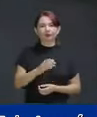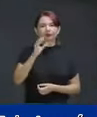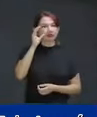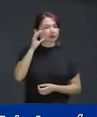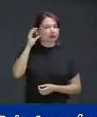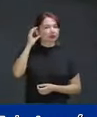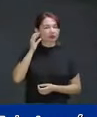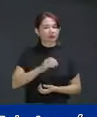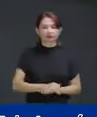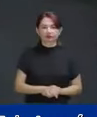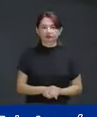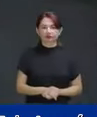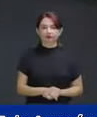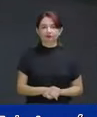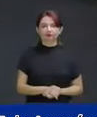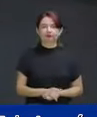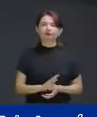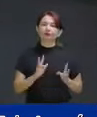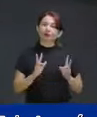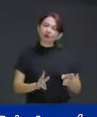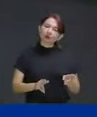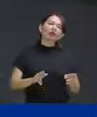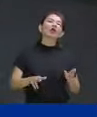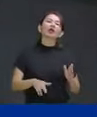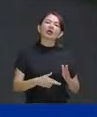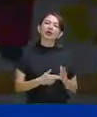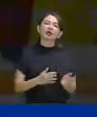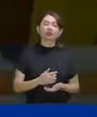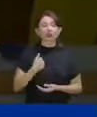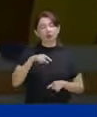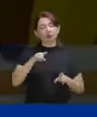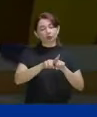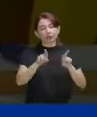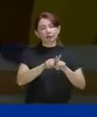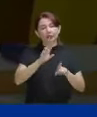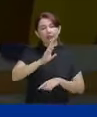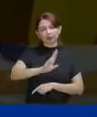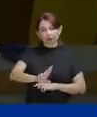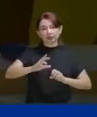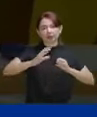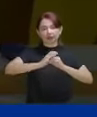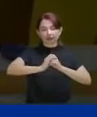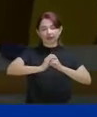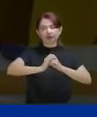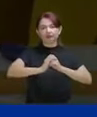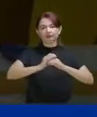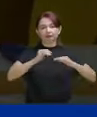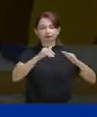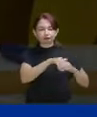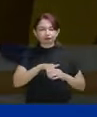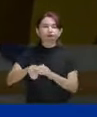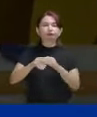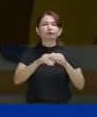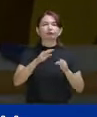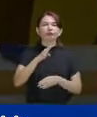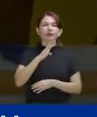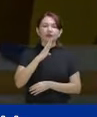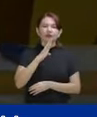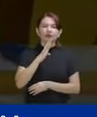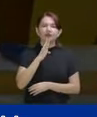Antônio. Também acompanho, excelência. Eu também acompanho, anuncio o resultado. TRE da Amapá, unanimidade,